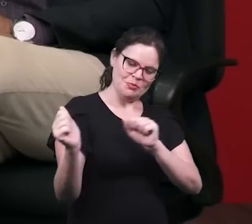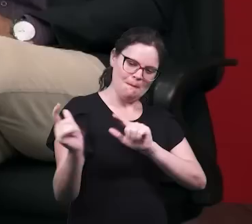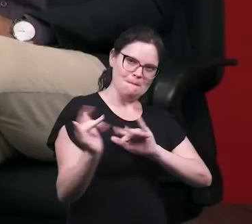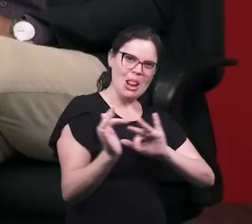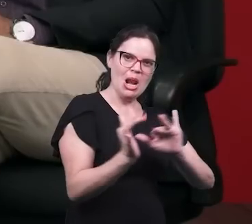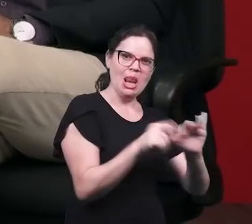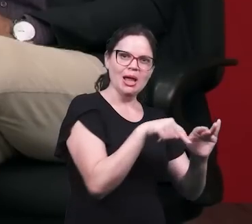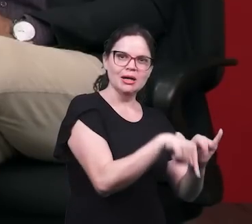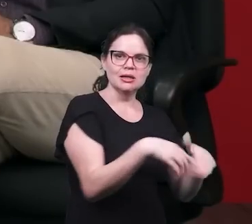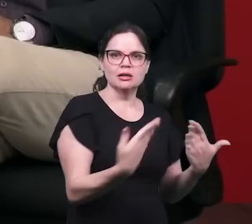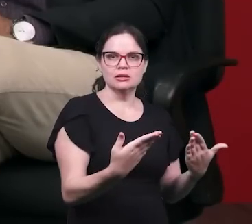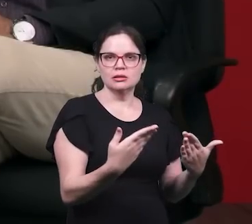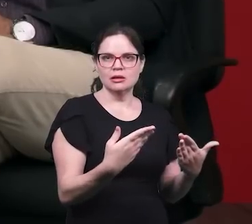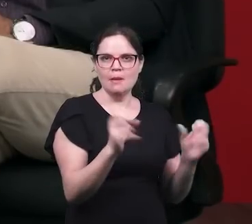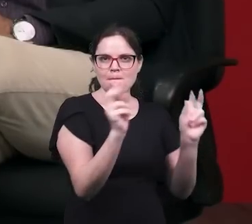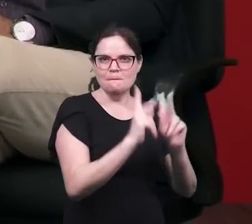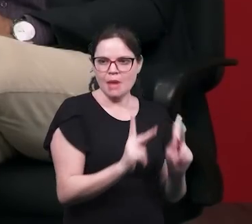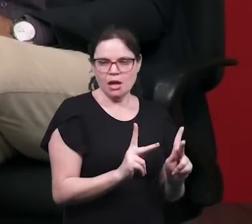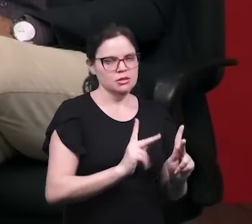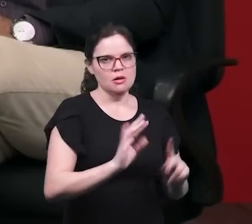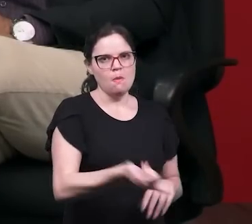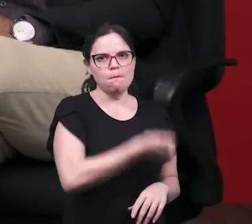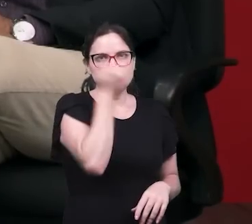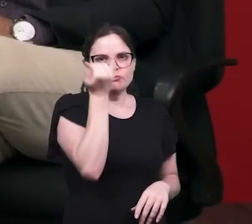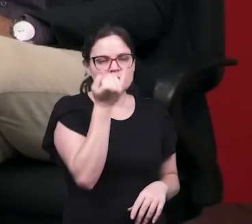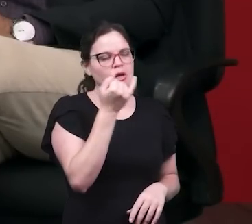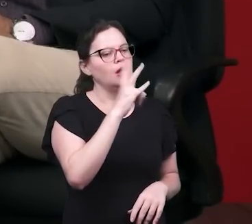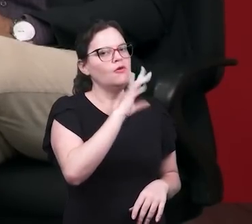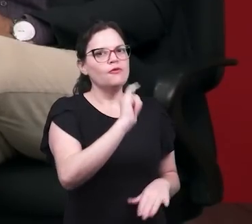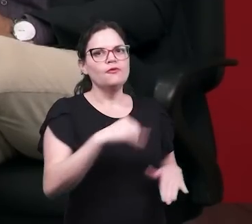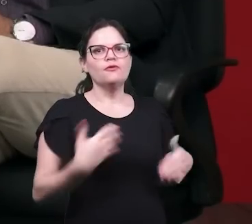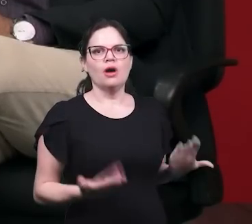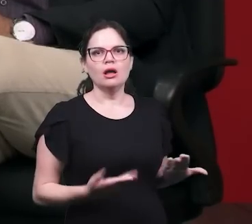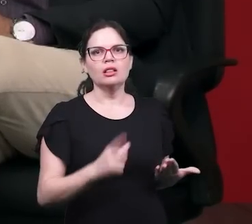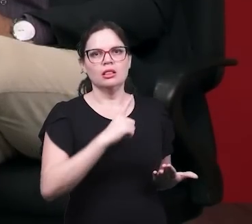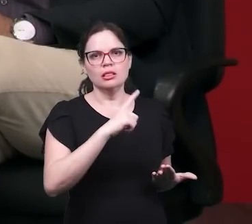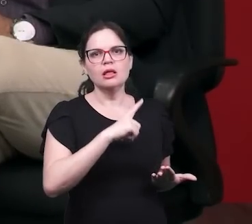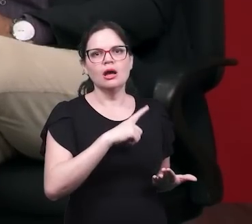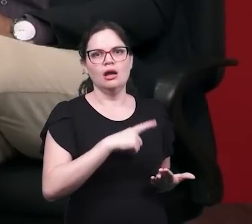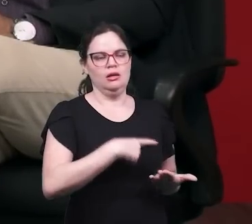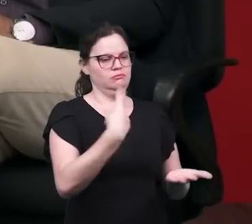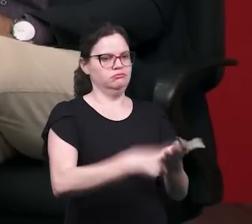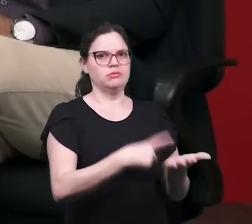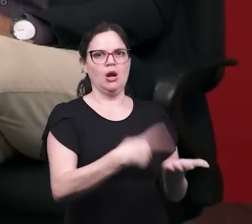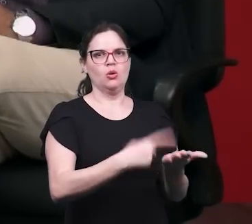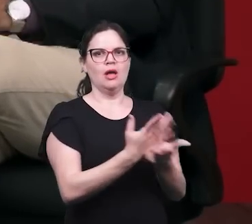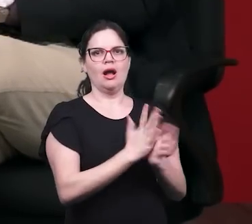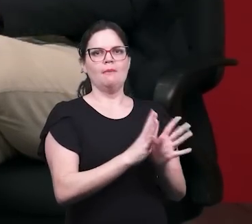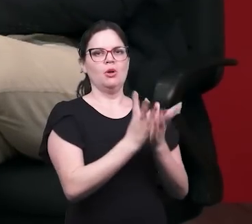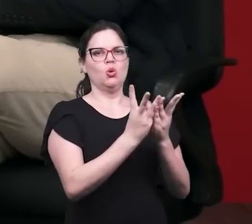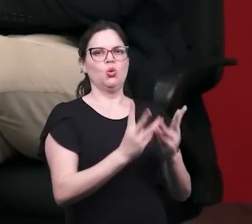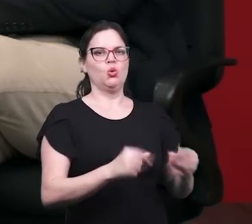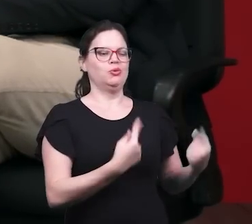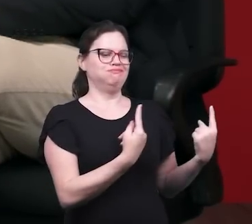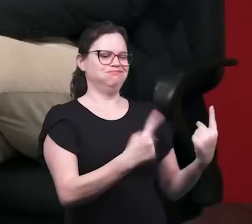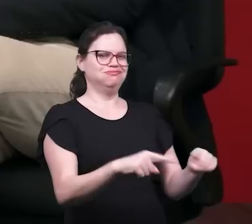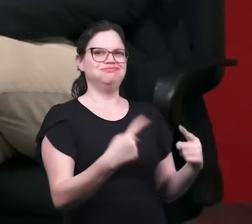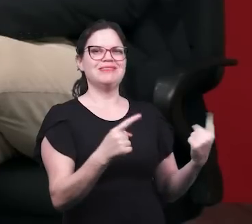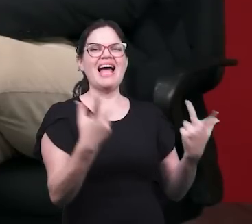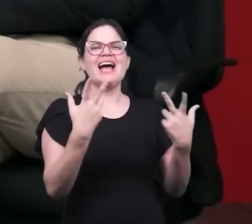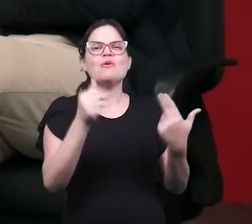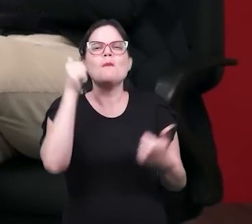de parto, aquela que está grávida, e de modo algum escaparão. Nós não